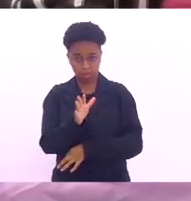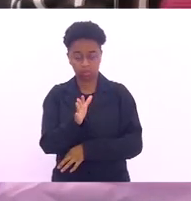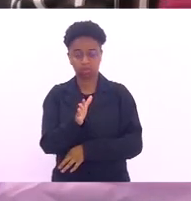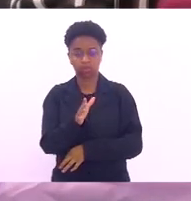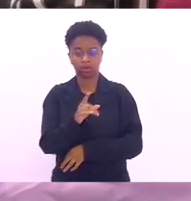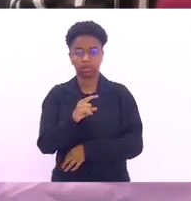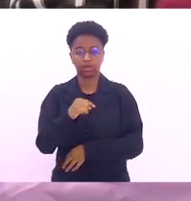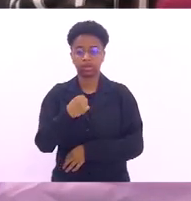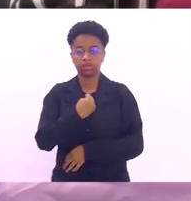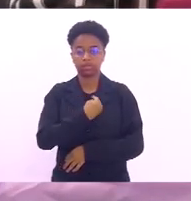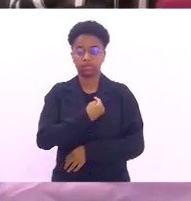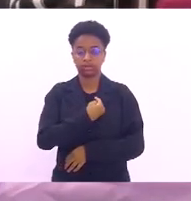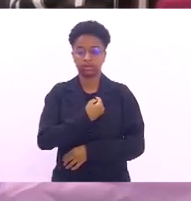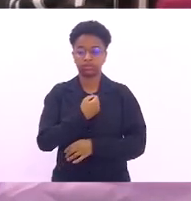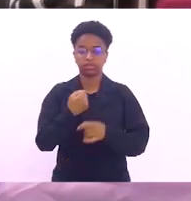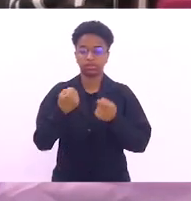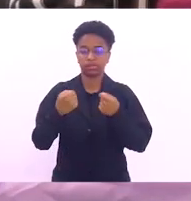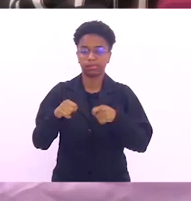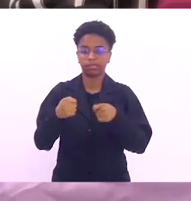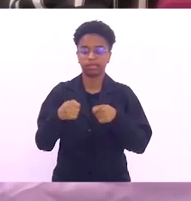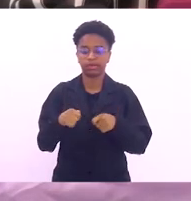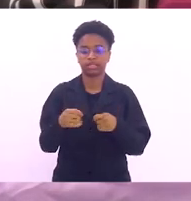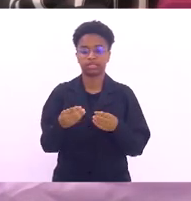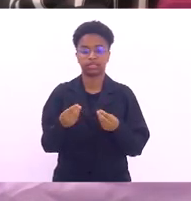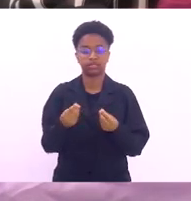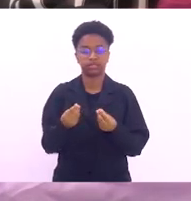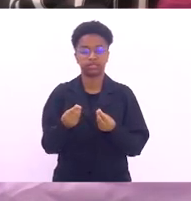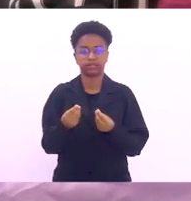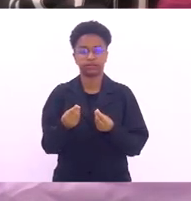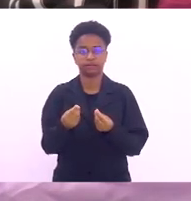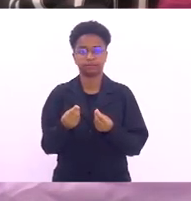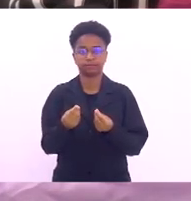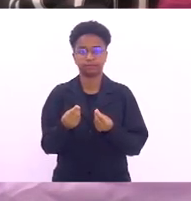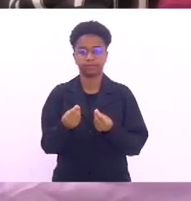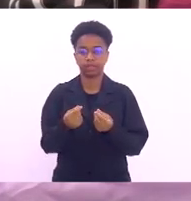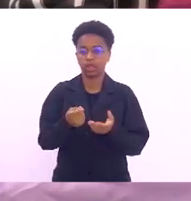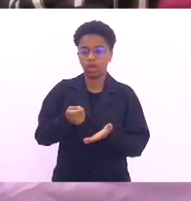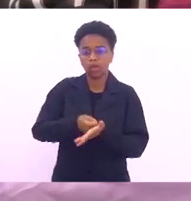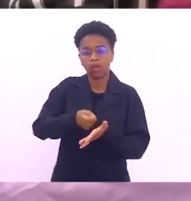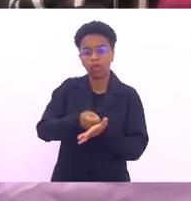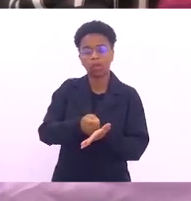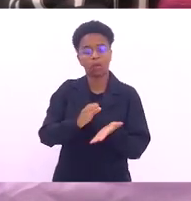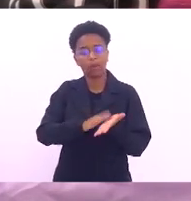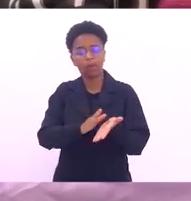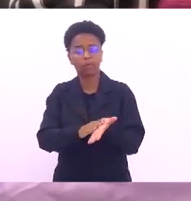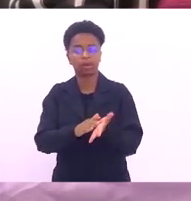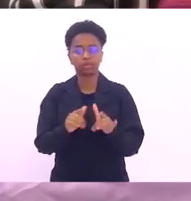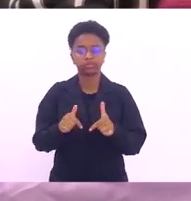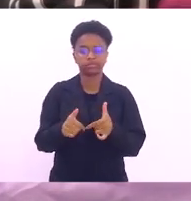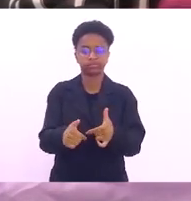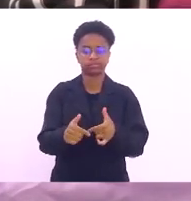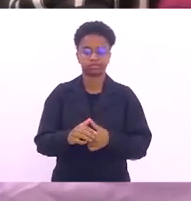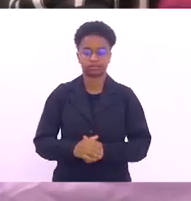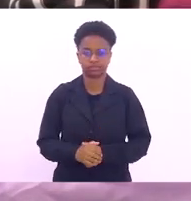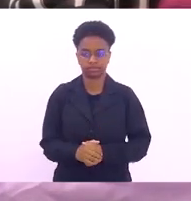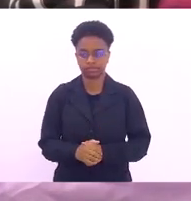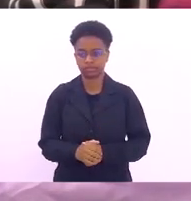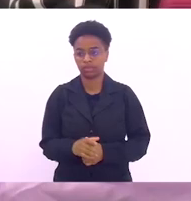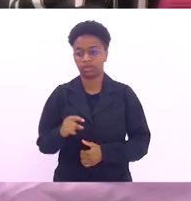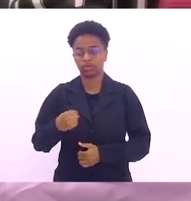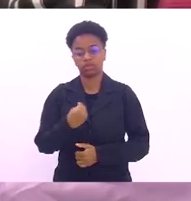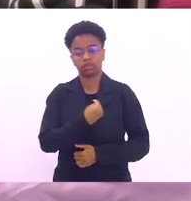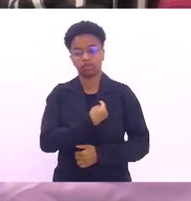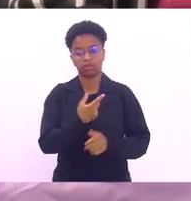a condição de vida de serem cobradas e exercidas nós vemos aí